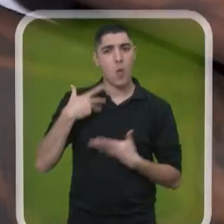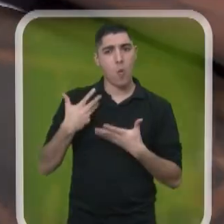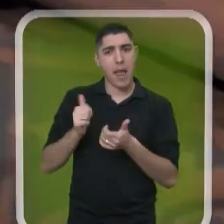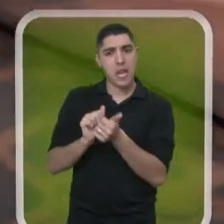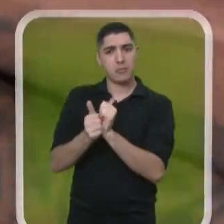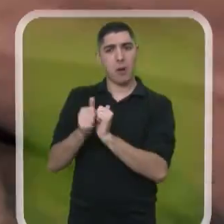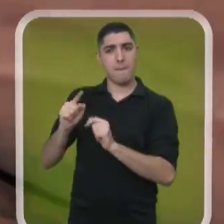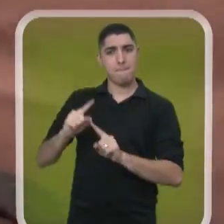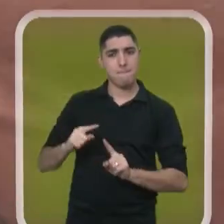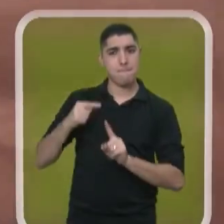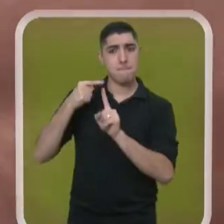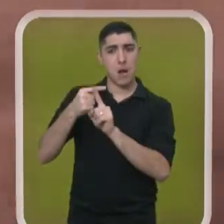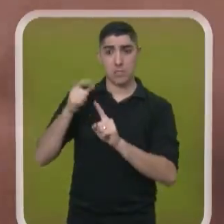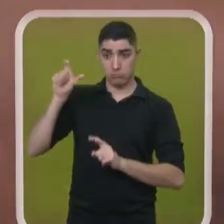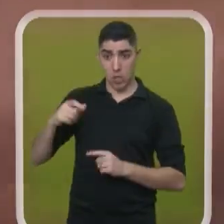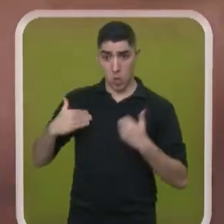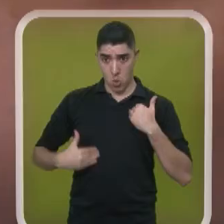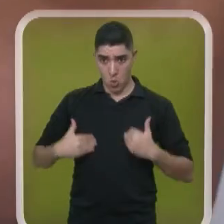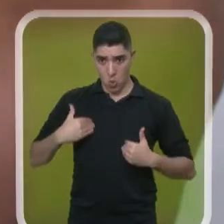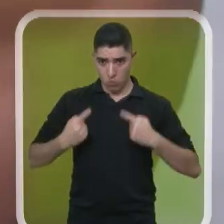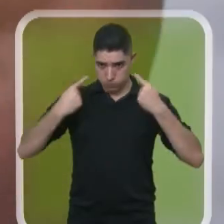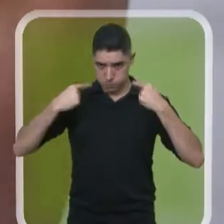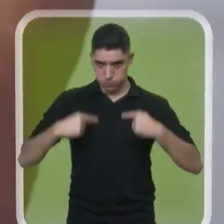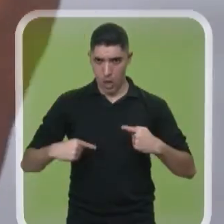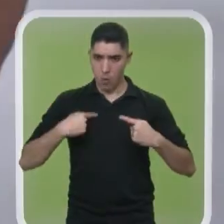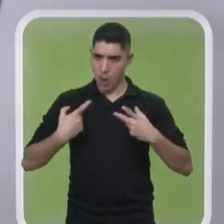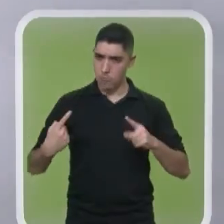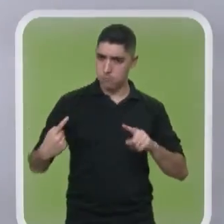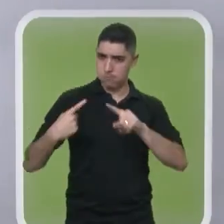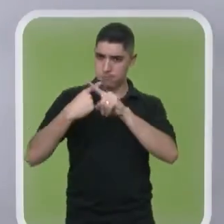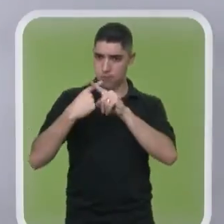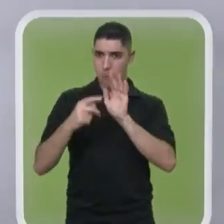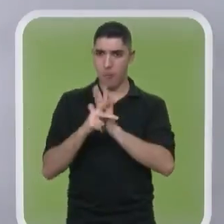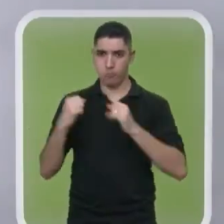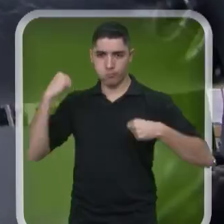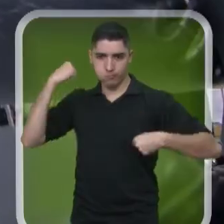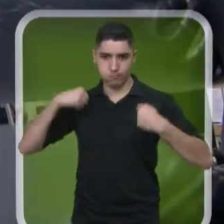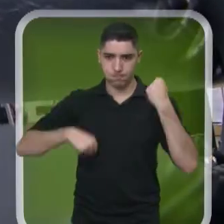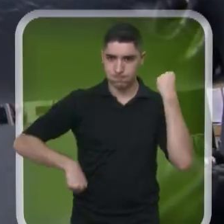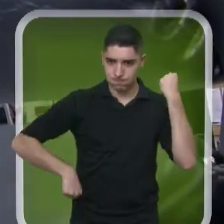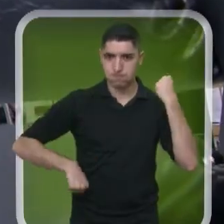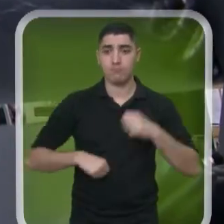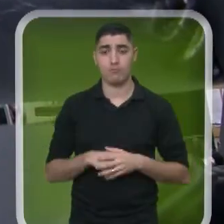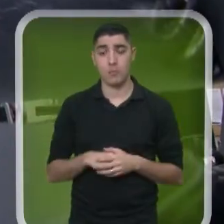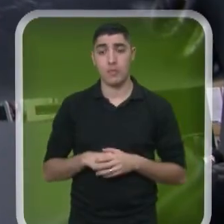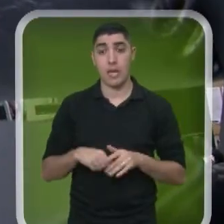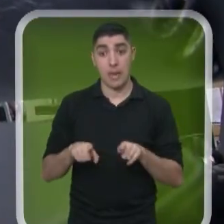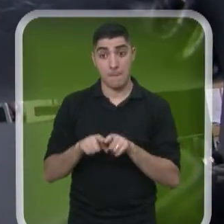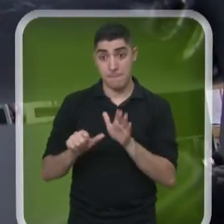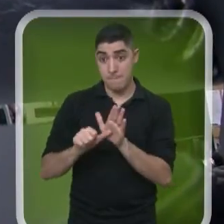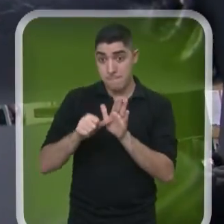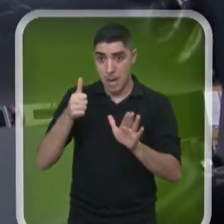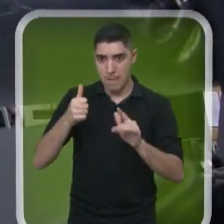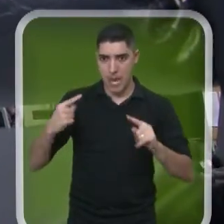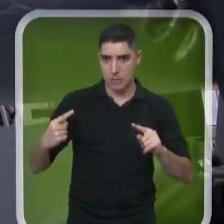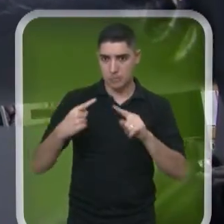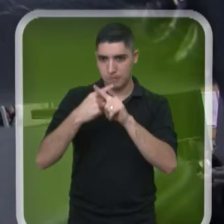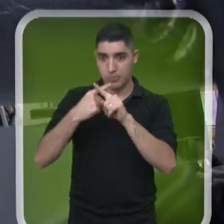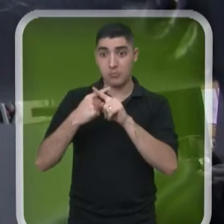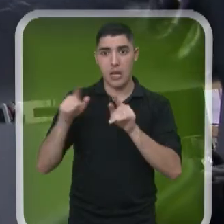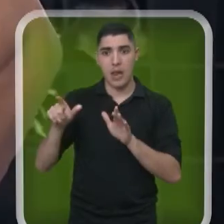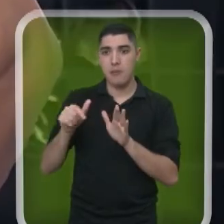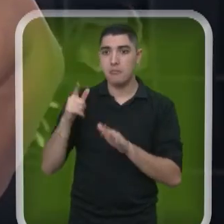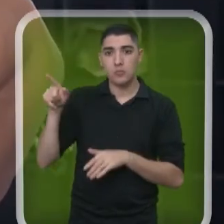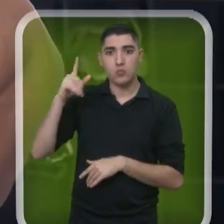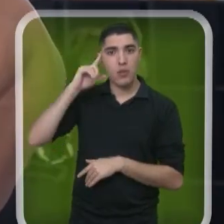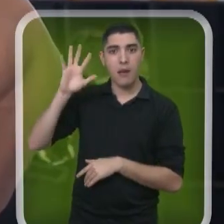esporte, usar sua forma física para disputar campeonatos de fisiculturismo. E a primeira competição veio de forma